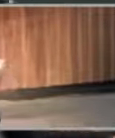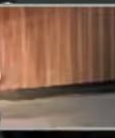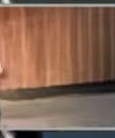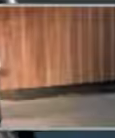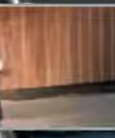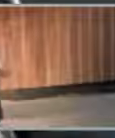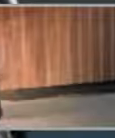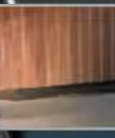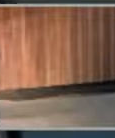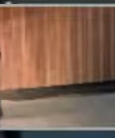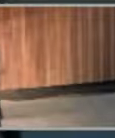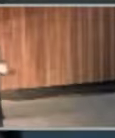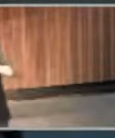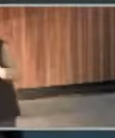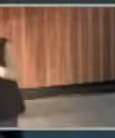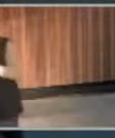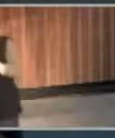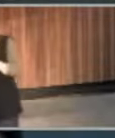eles vão conquistar a terra